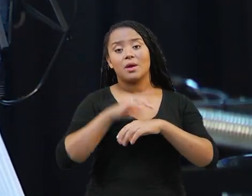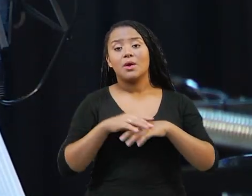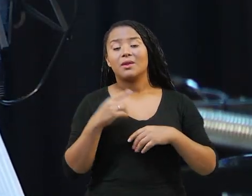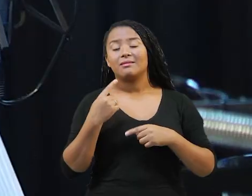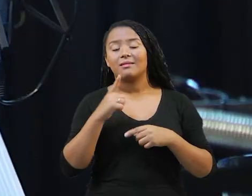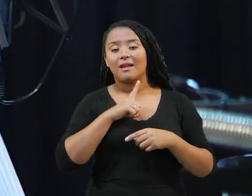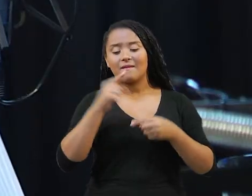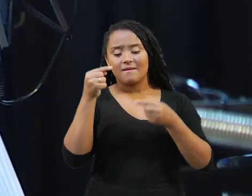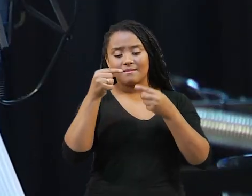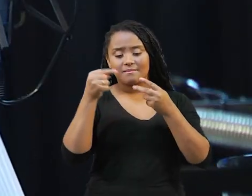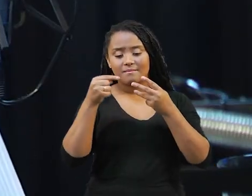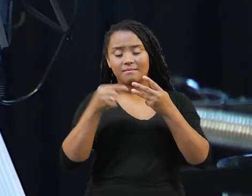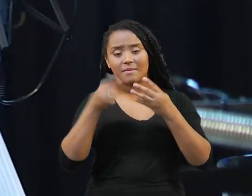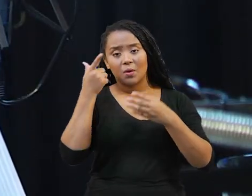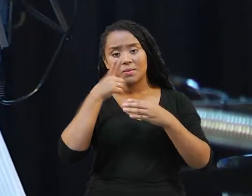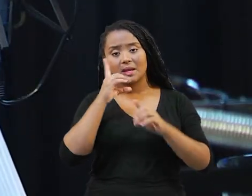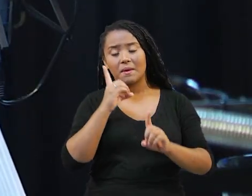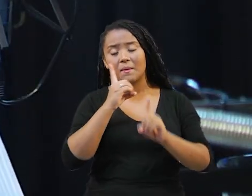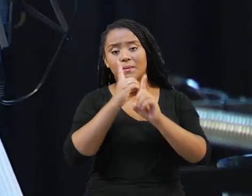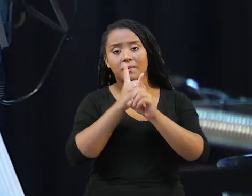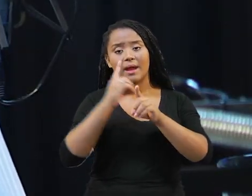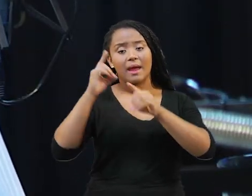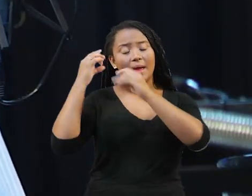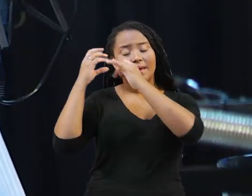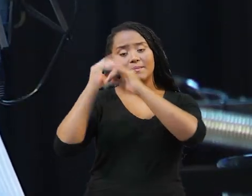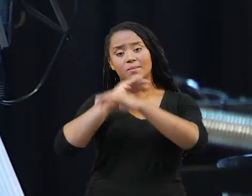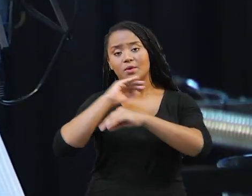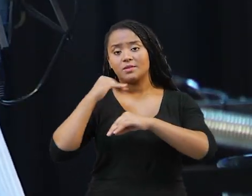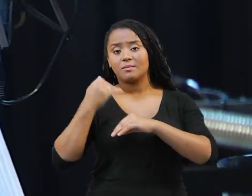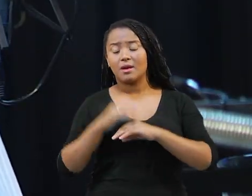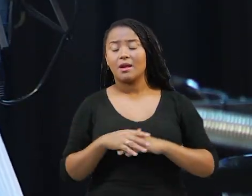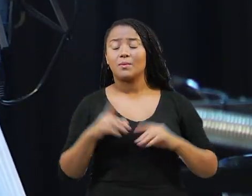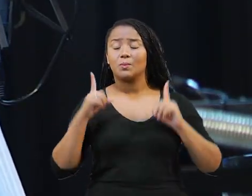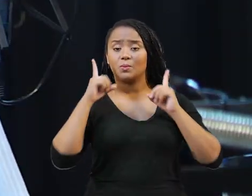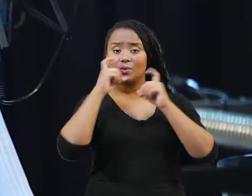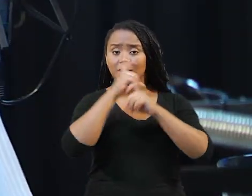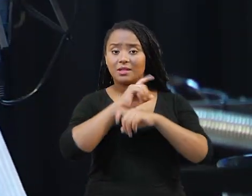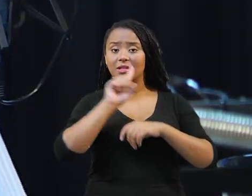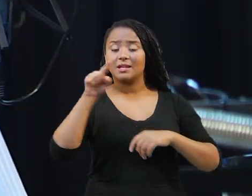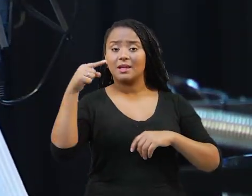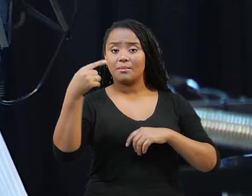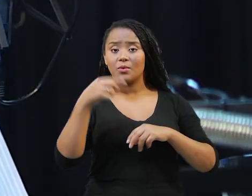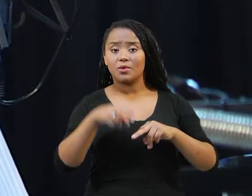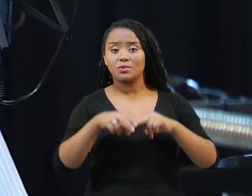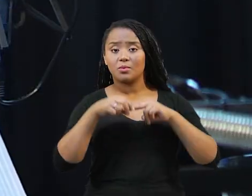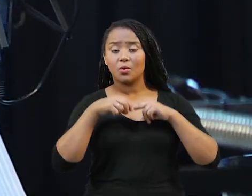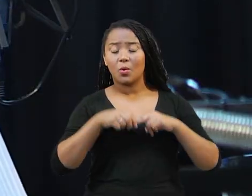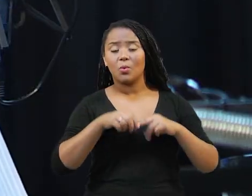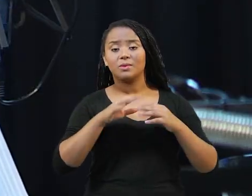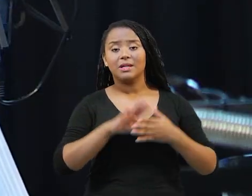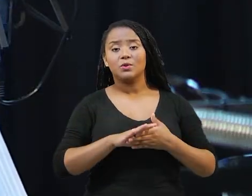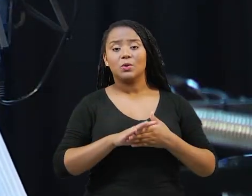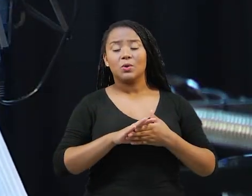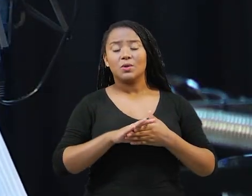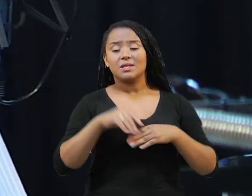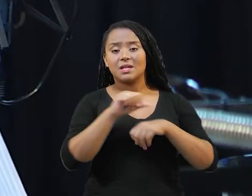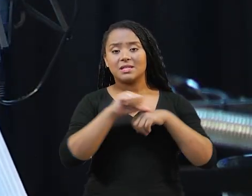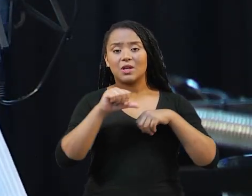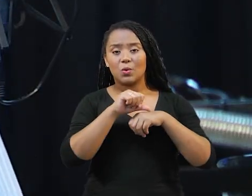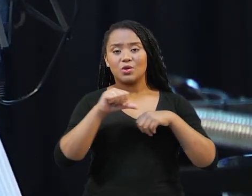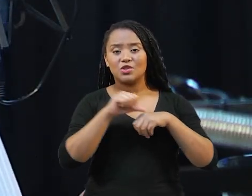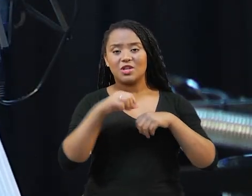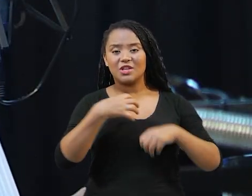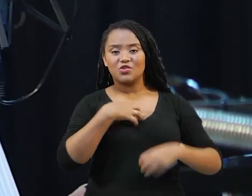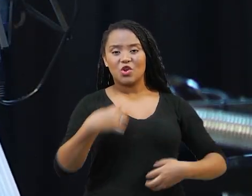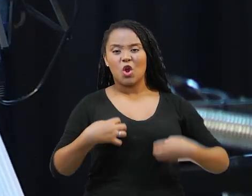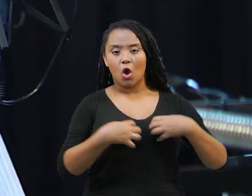para a gente identificar a morte cerebral, ainda às vezes é uma dificuldade. Depois a dificuldade aumentou um pouco mais ainda com a questão dos transplantes, né?